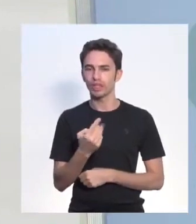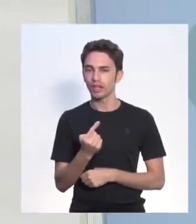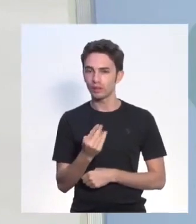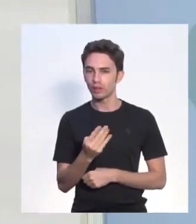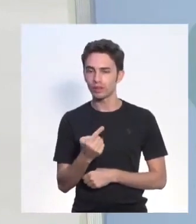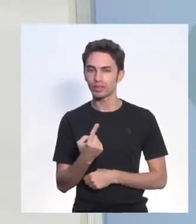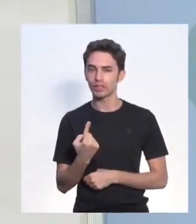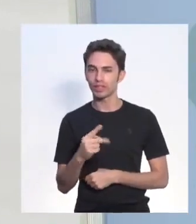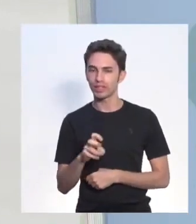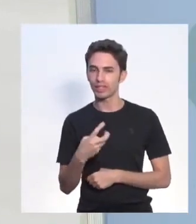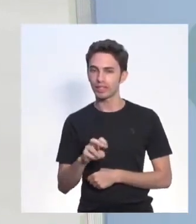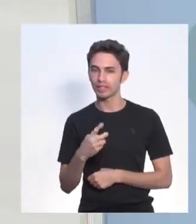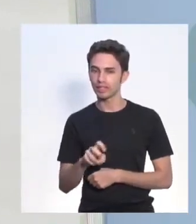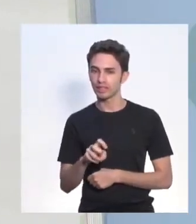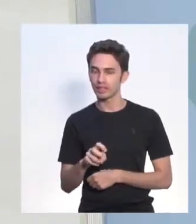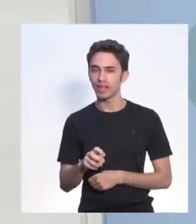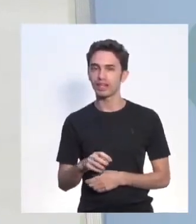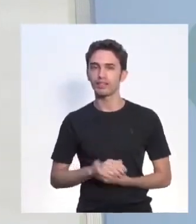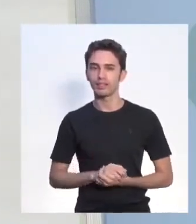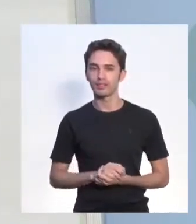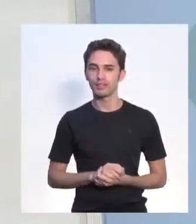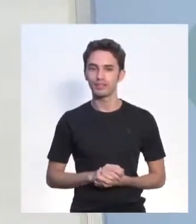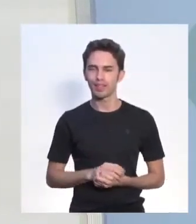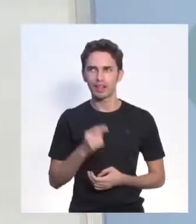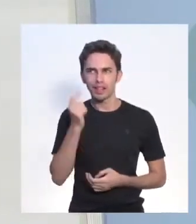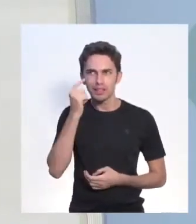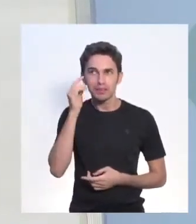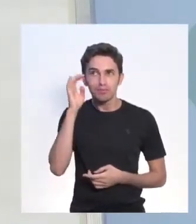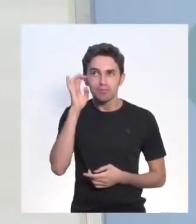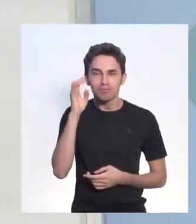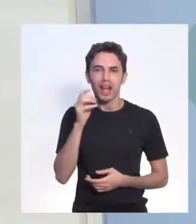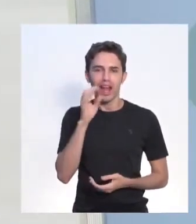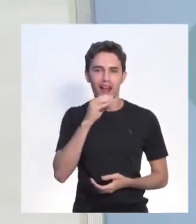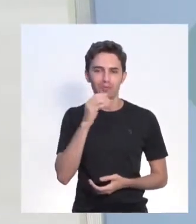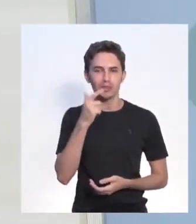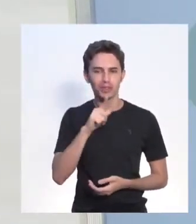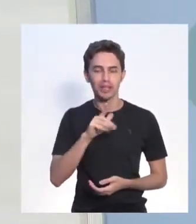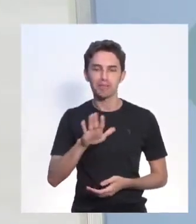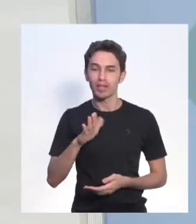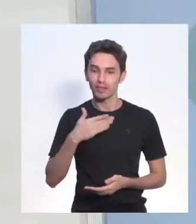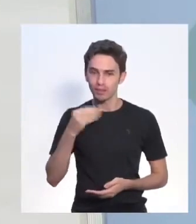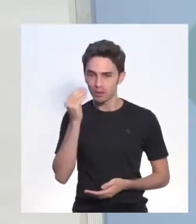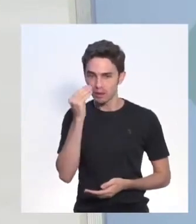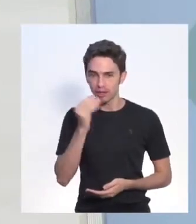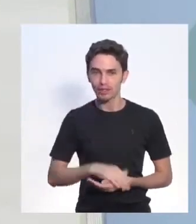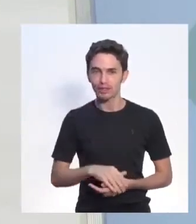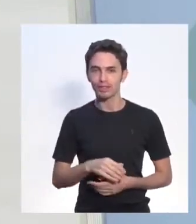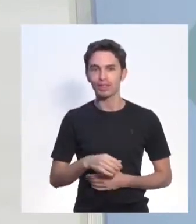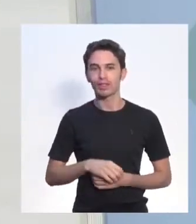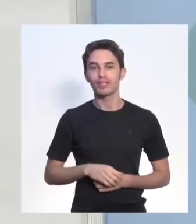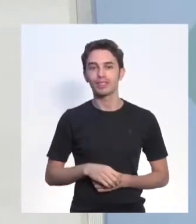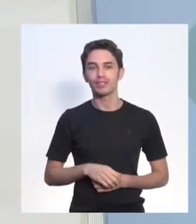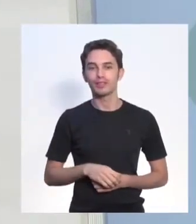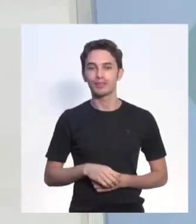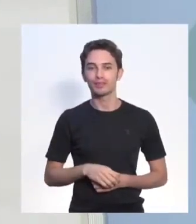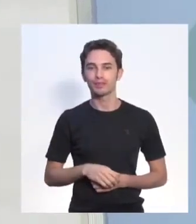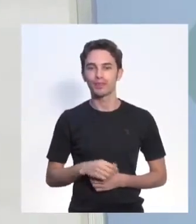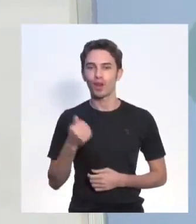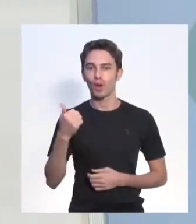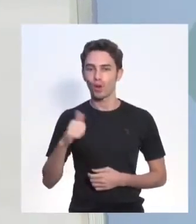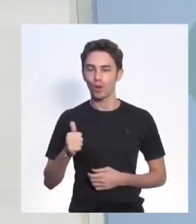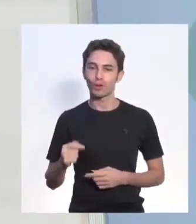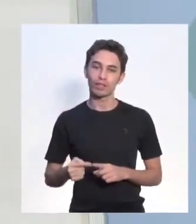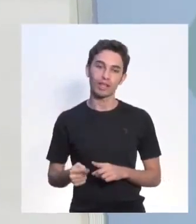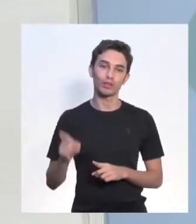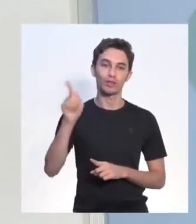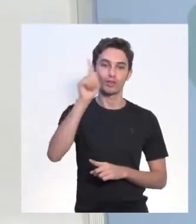15. Dava até para fazer de cabeça, né? 2 mais 4, 6. 6 mais 5, 11